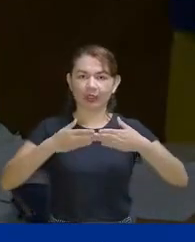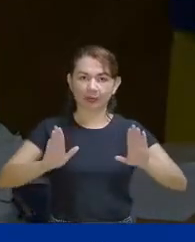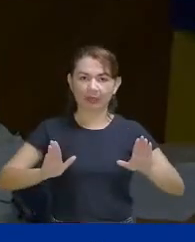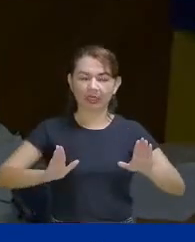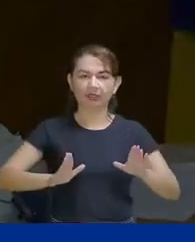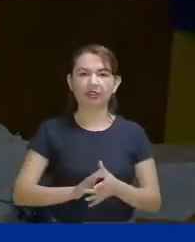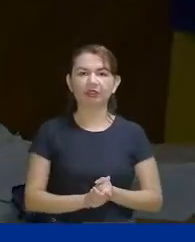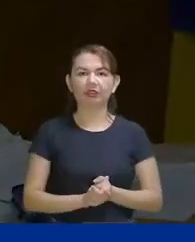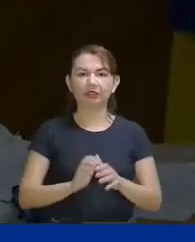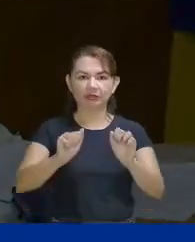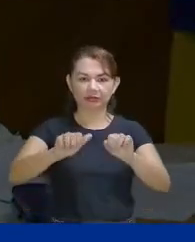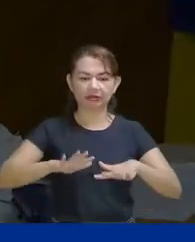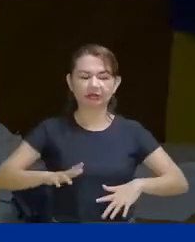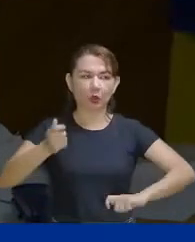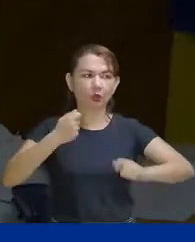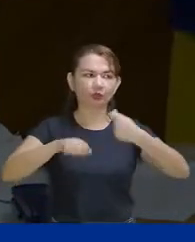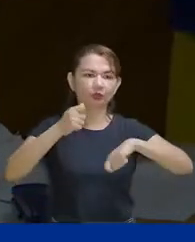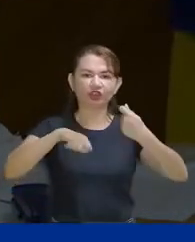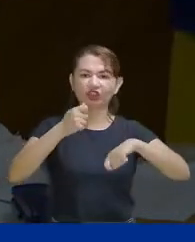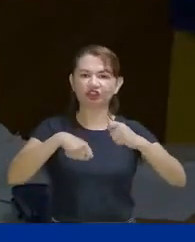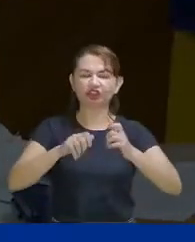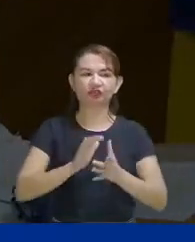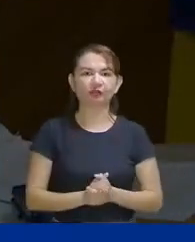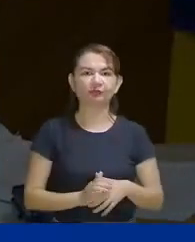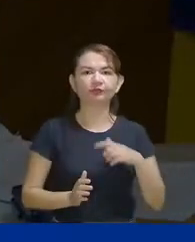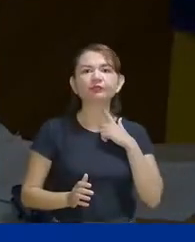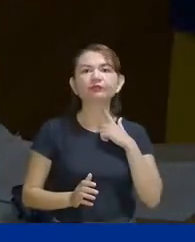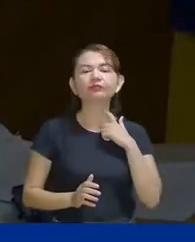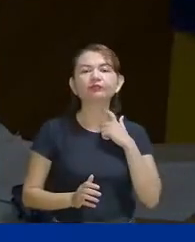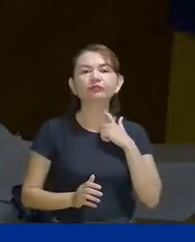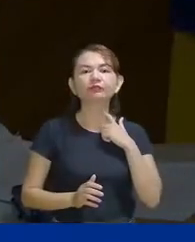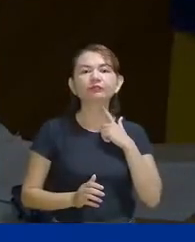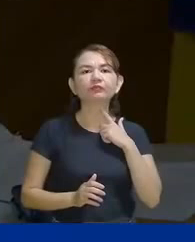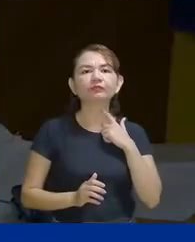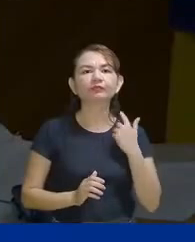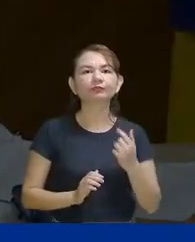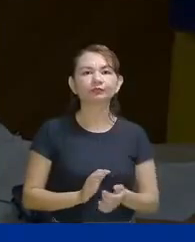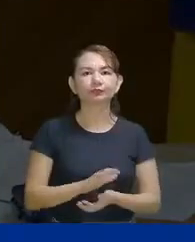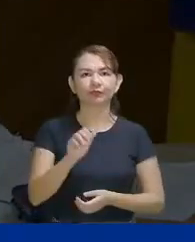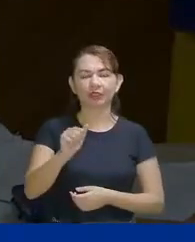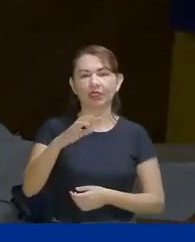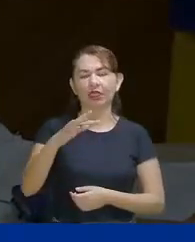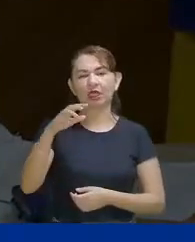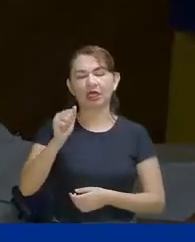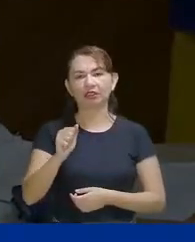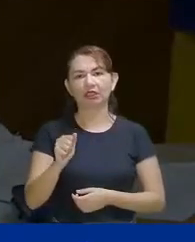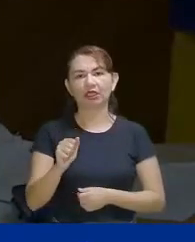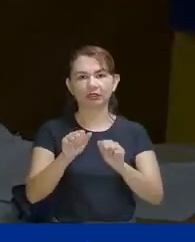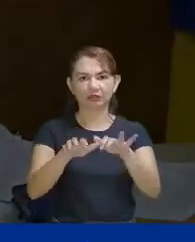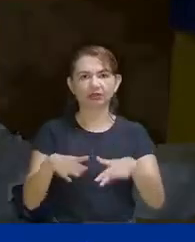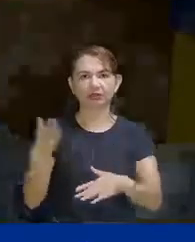aberta a nossa sessão administrativa desta data, submetendo aos pares a ata da sessão